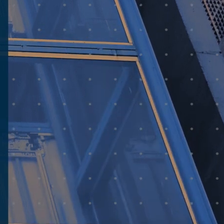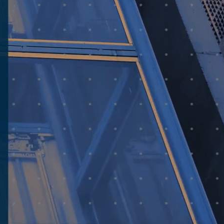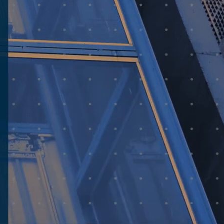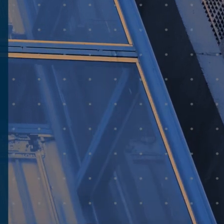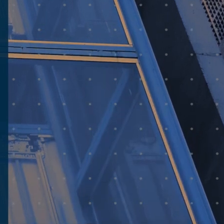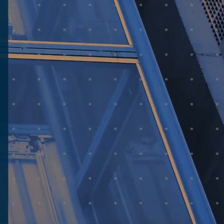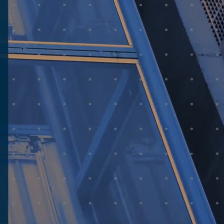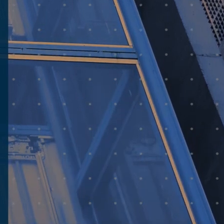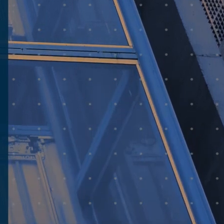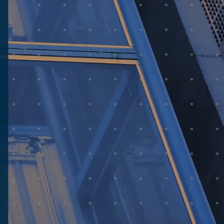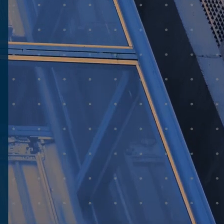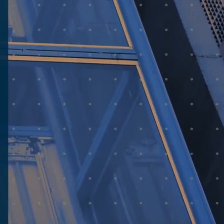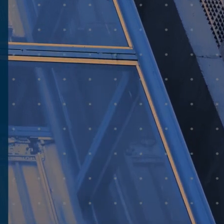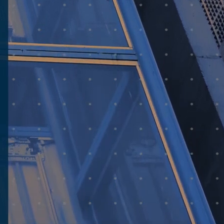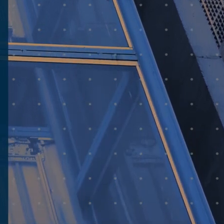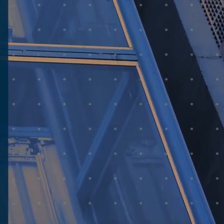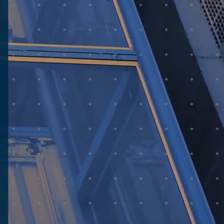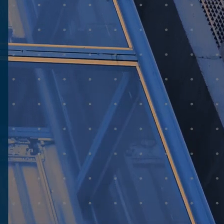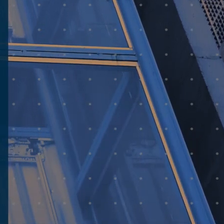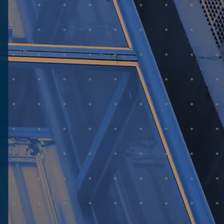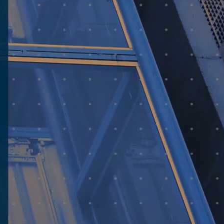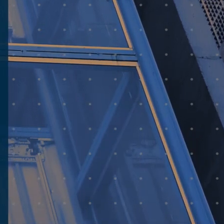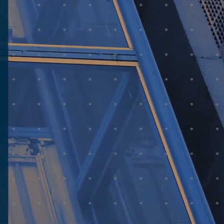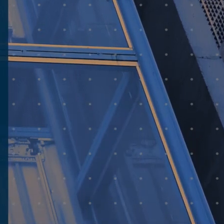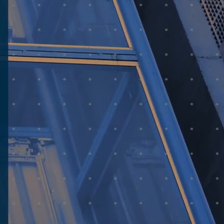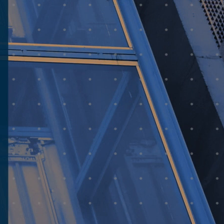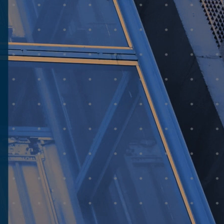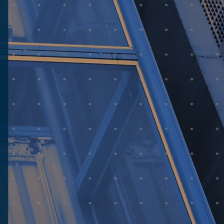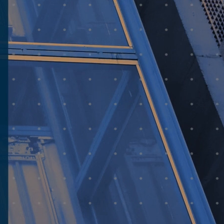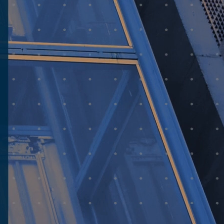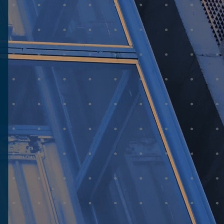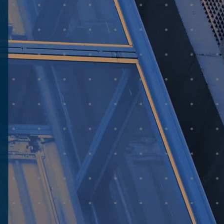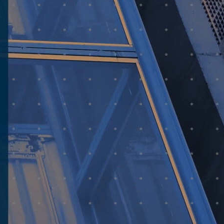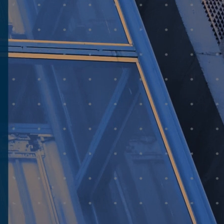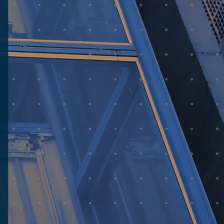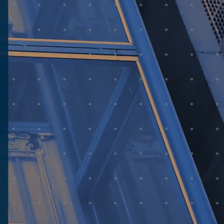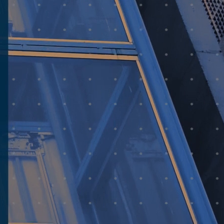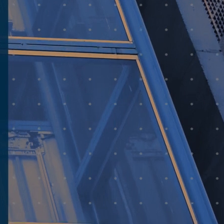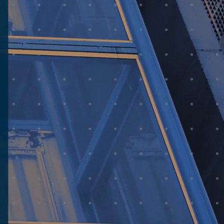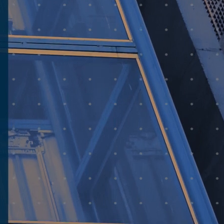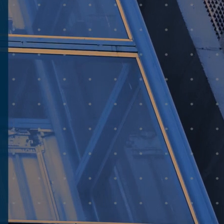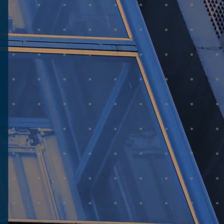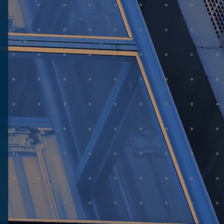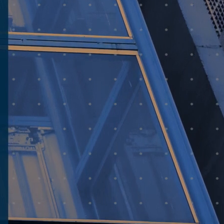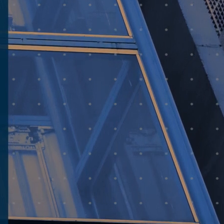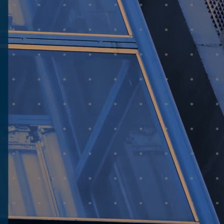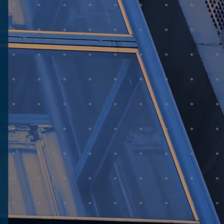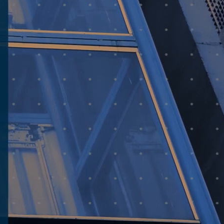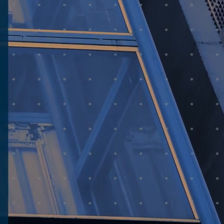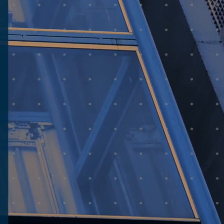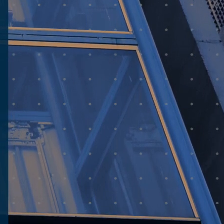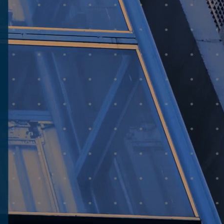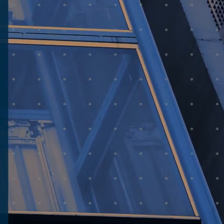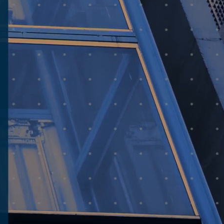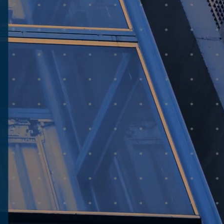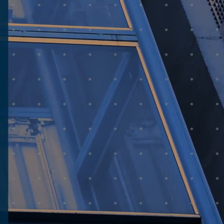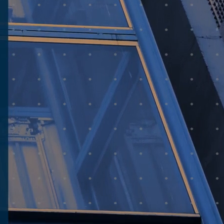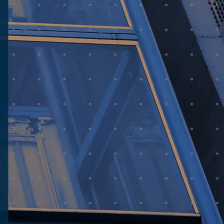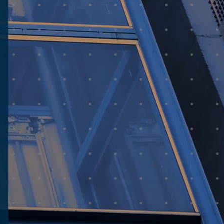açougueiro, ajudante de eletricista, ajudante de motorista, ajudante de obras, ajudante de